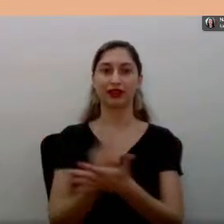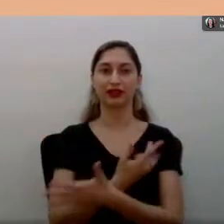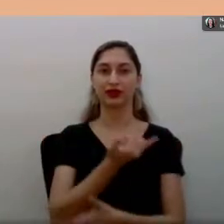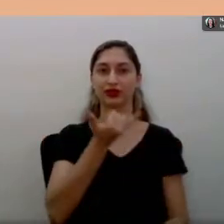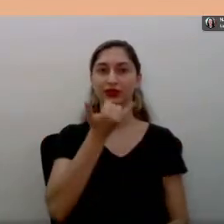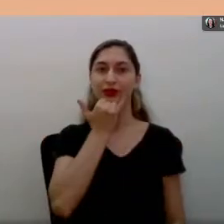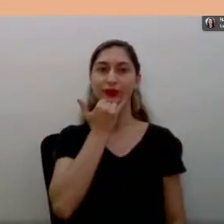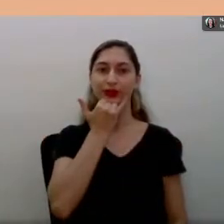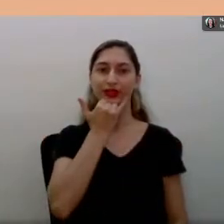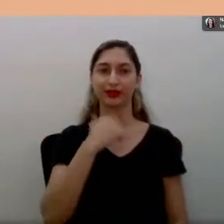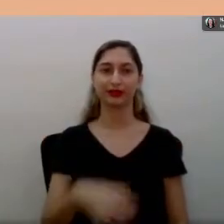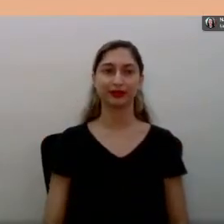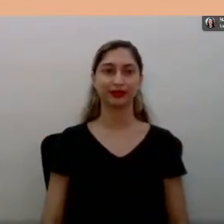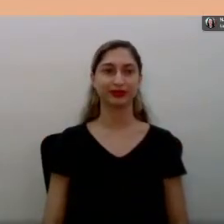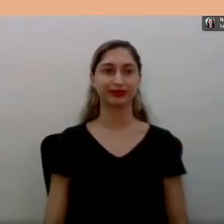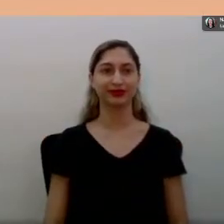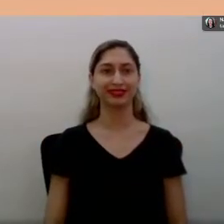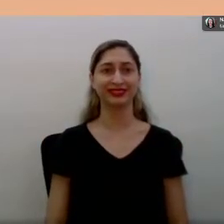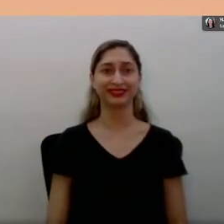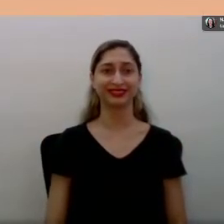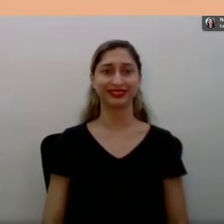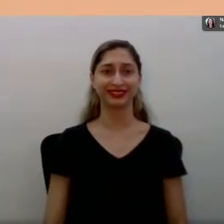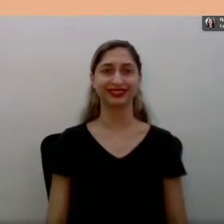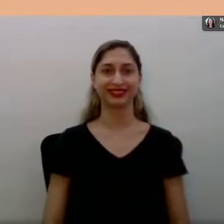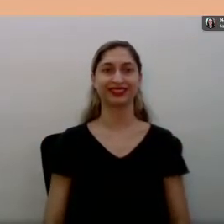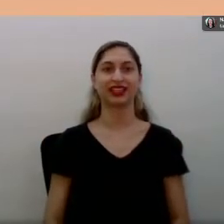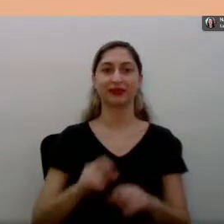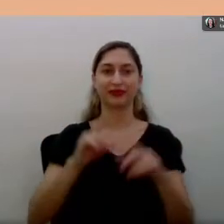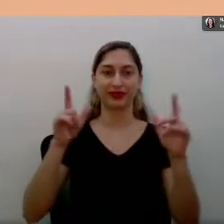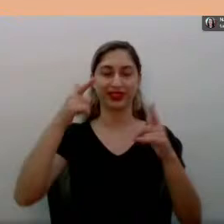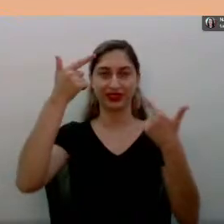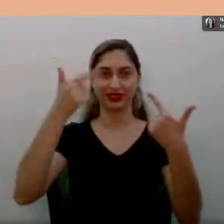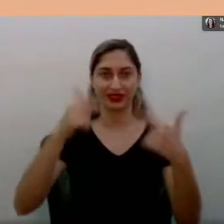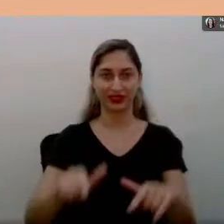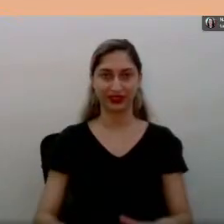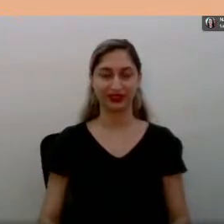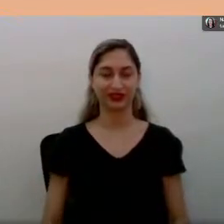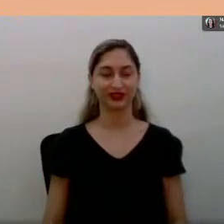perdão pelo vacilo o Abrir outro aqui